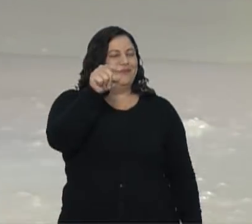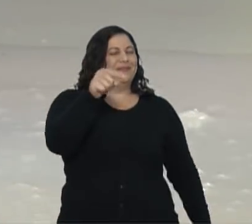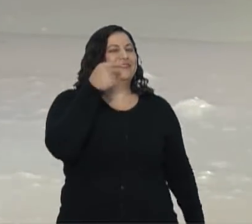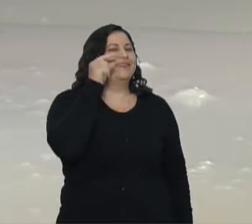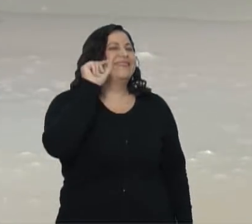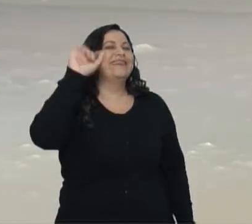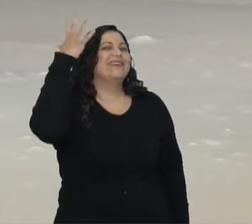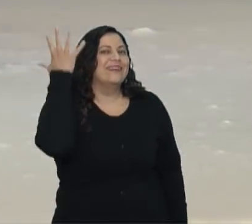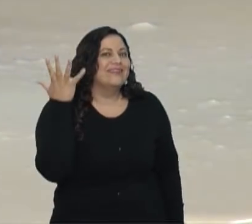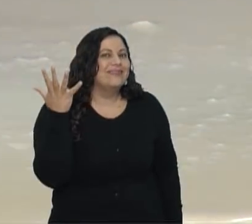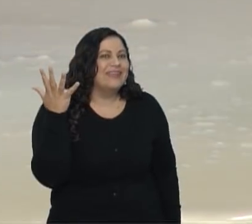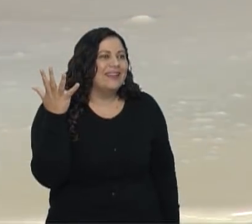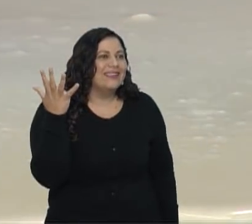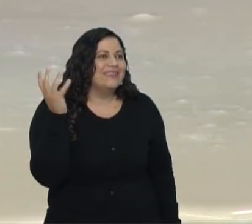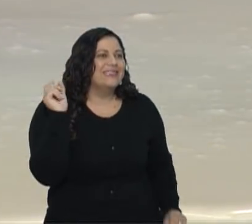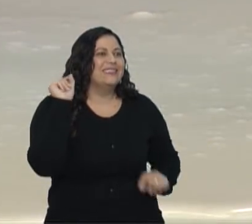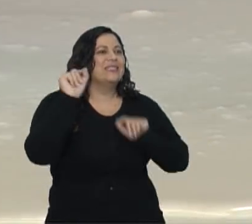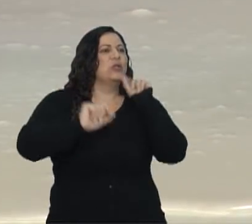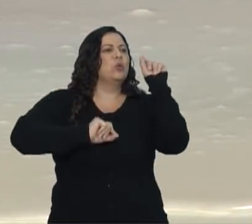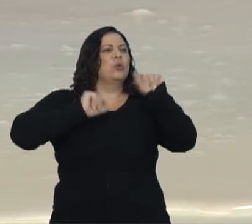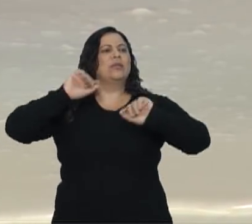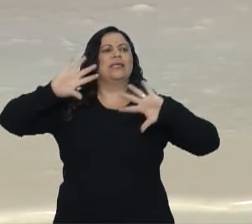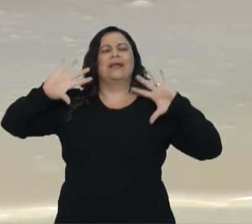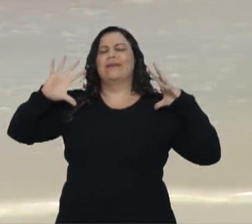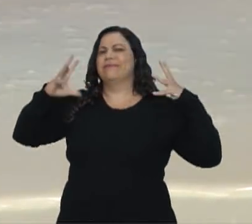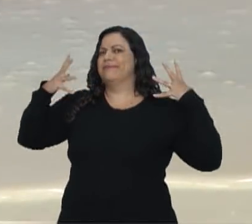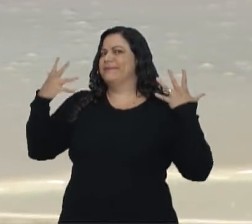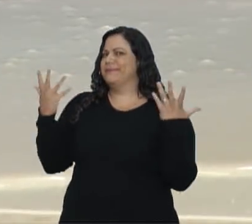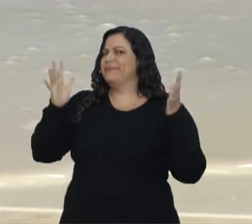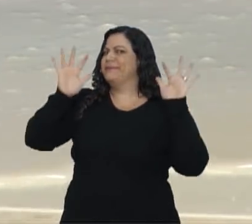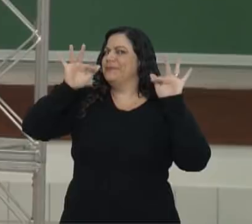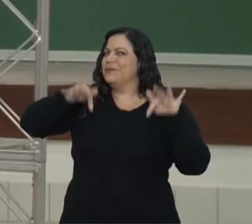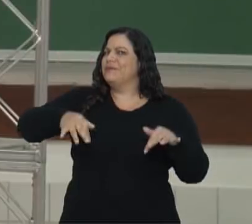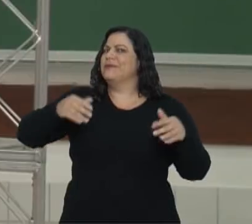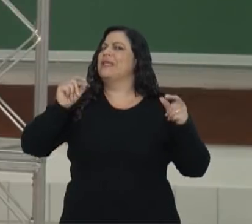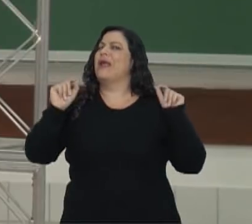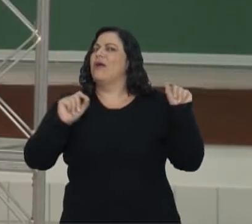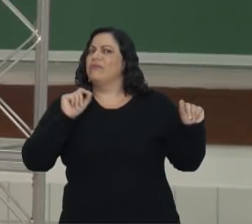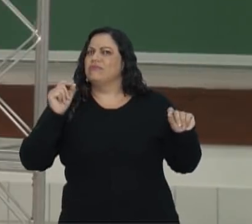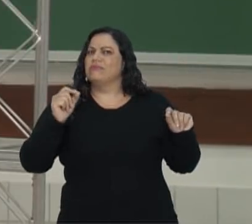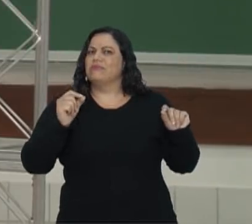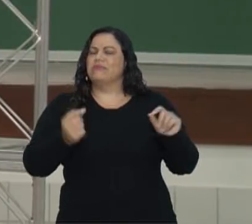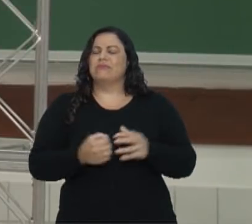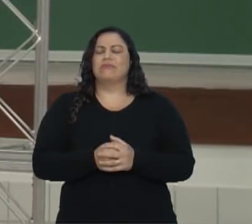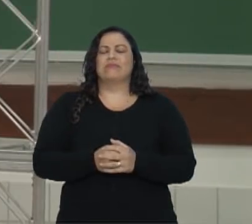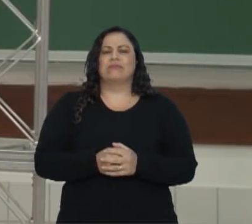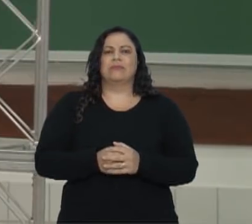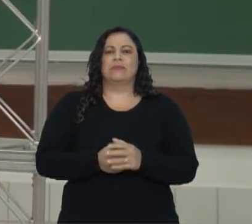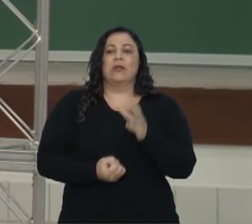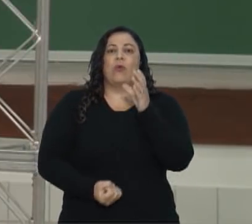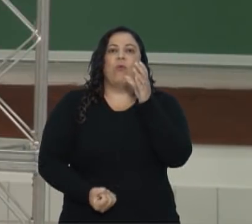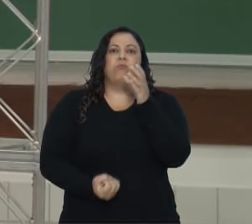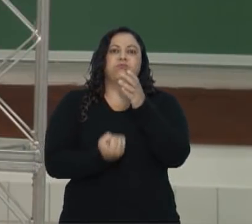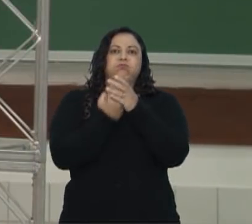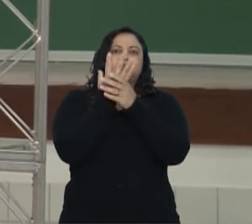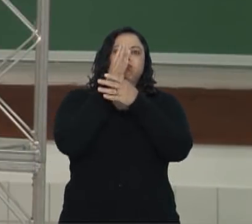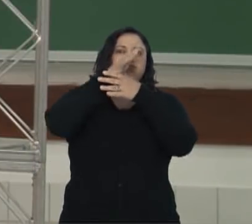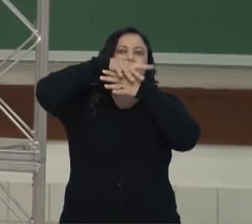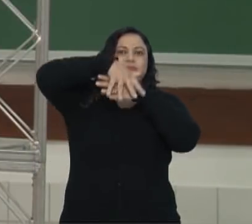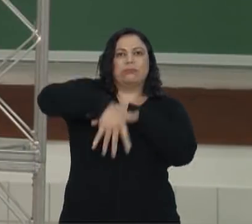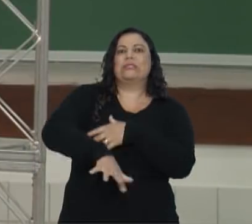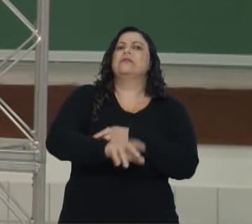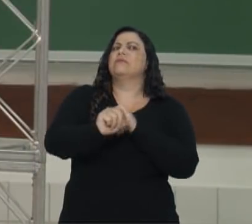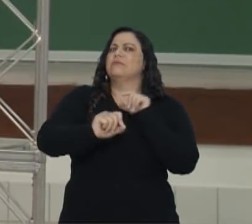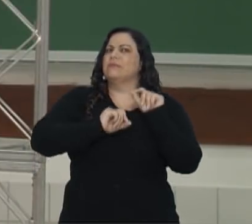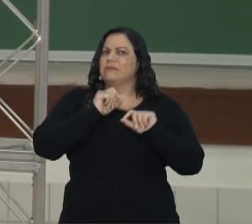produziu no final de tudo isso? Vocês viram que teve uma liberação de alguma coisa. Mudou a cor, mudou